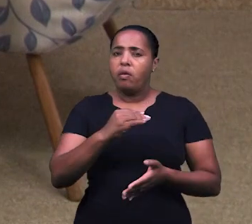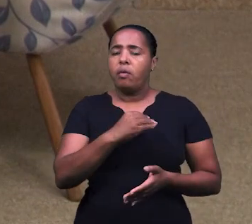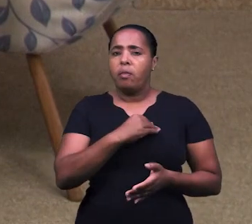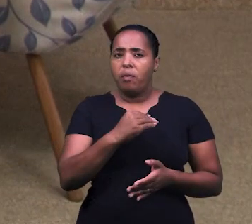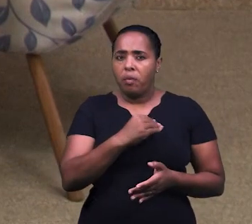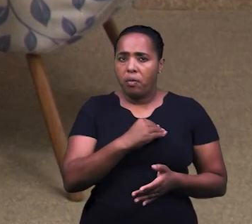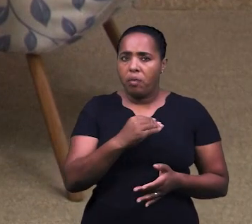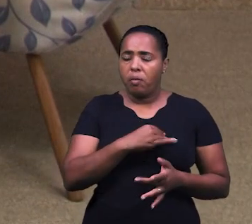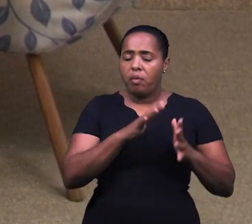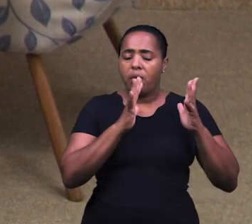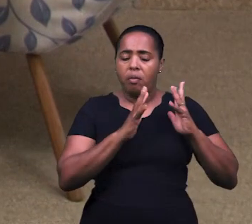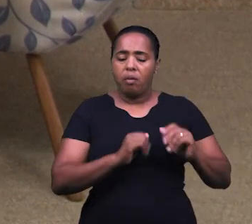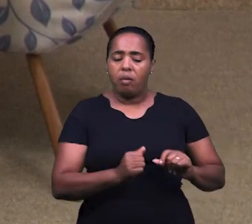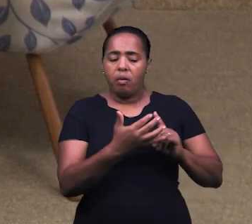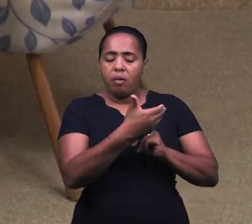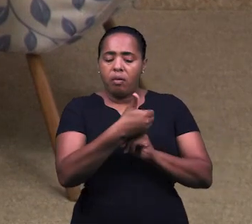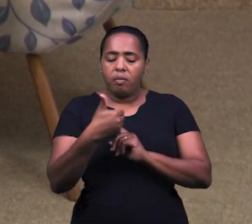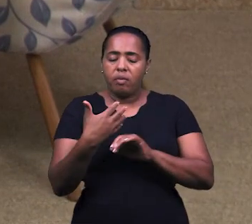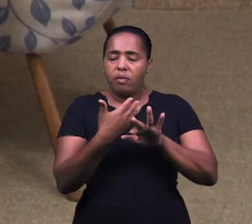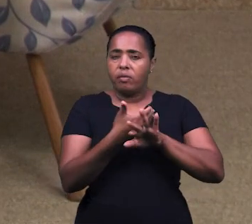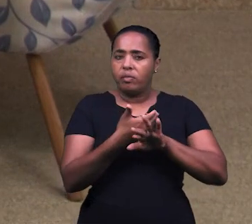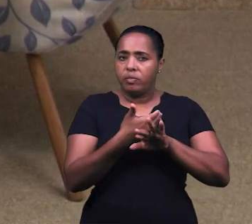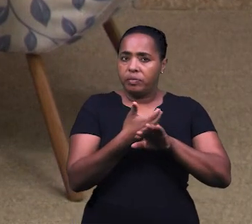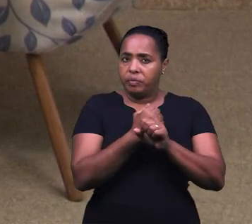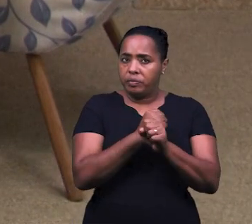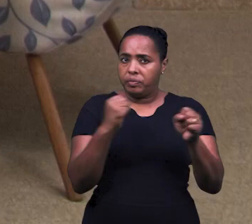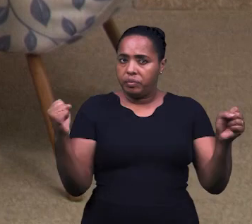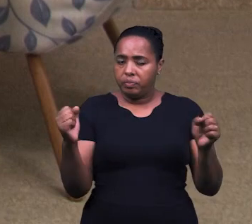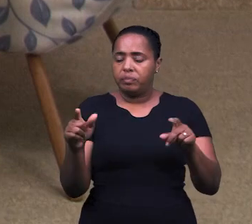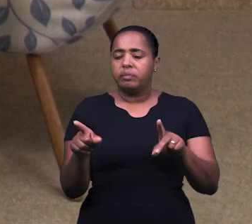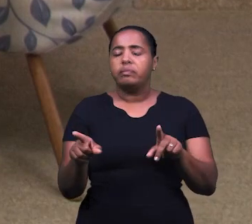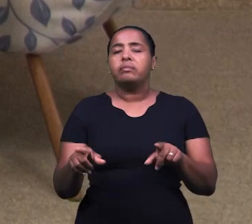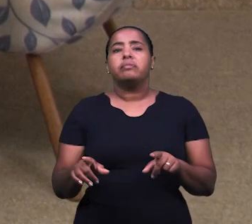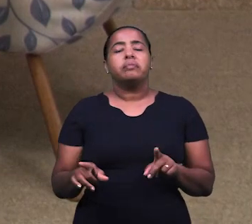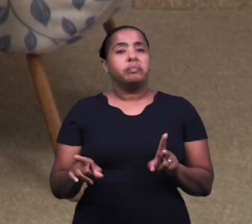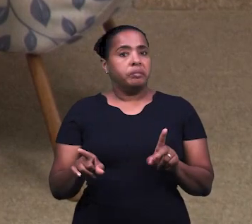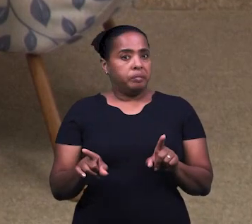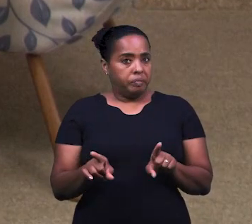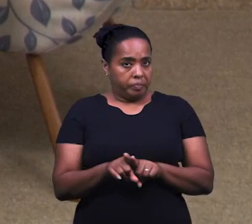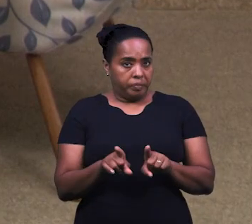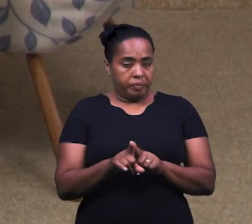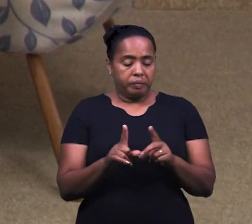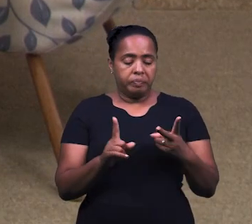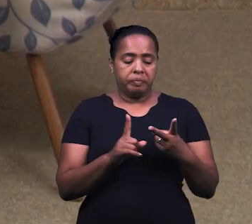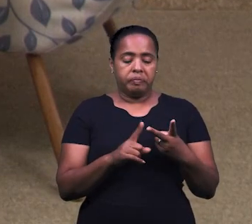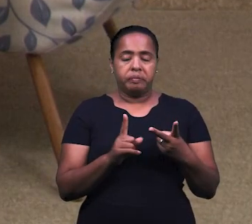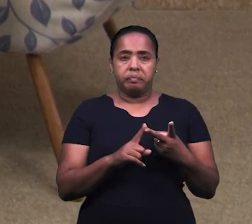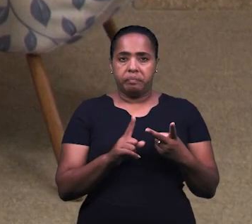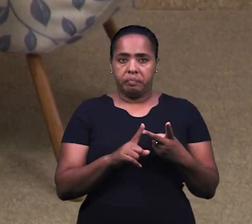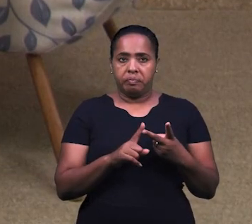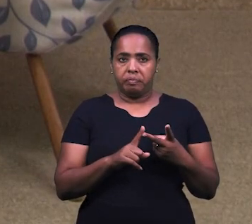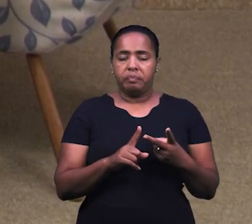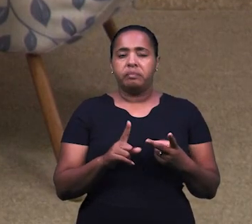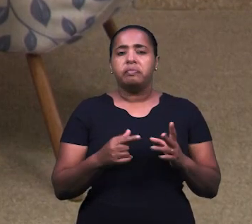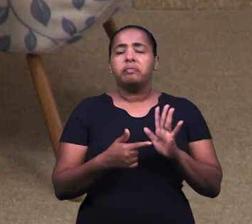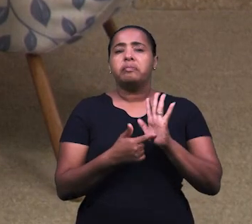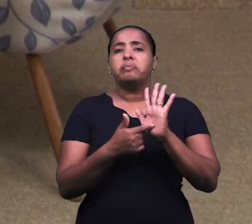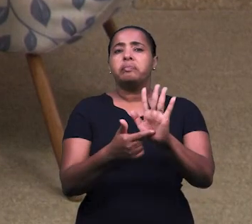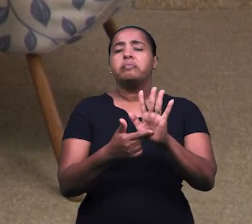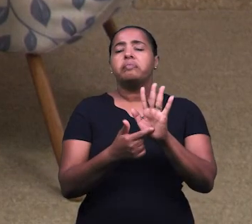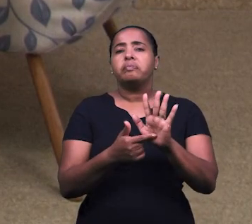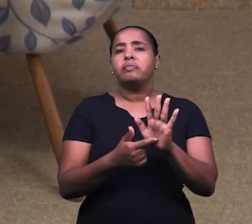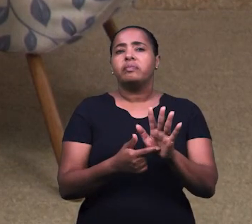mundo, que nos guardou, que nos livrou, que nos libertou. E também aqui a jovem Vitória Oliveira, ela falou que